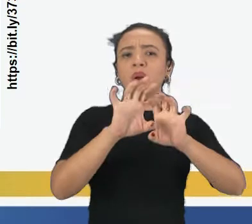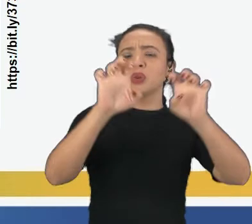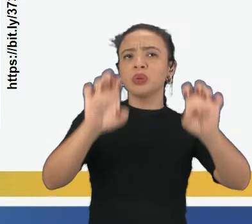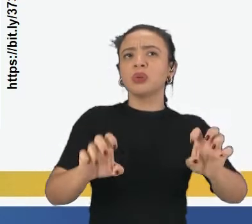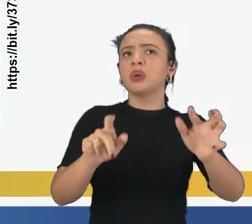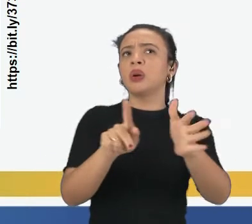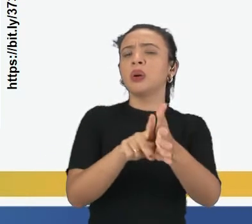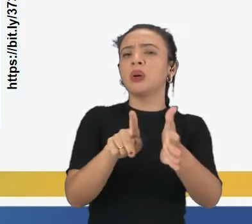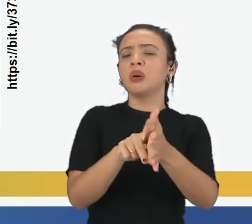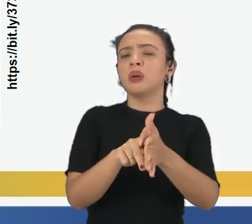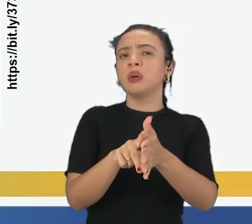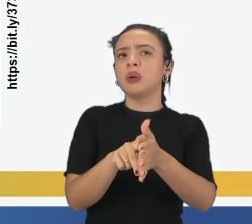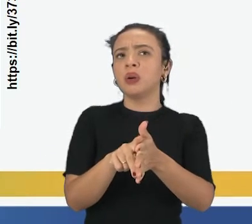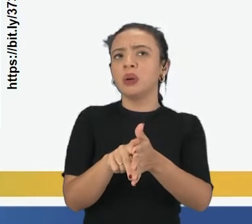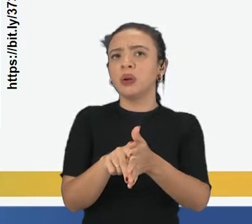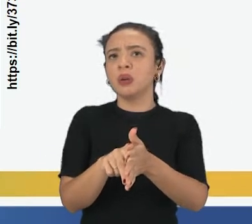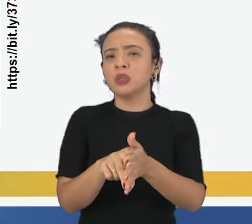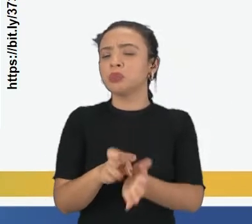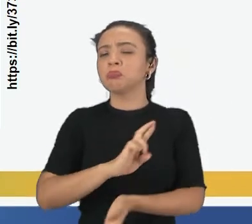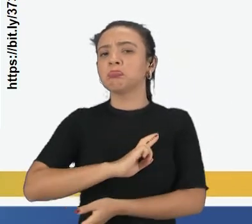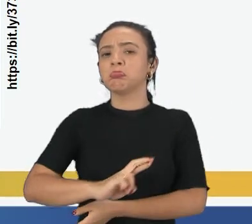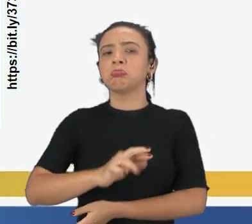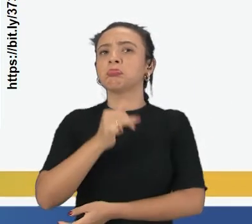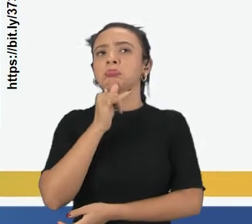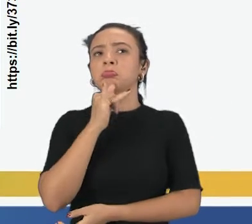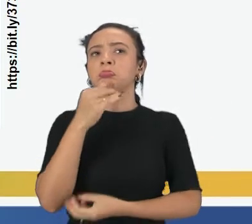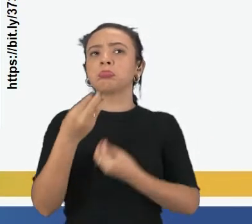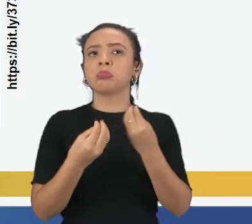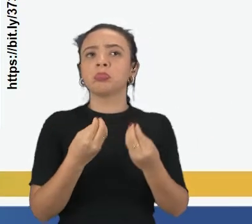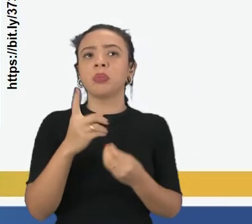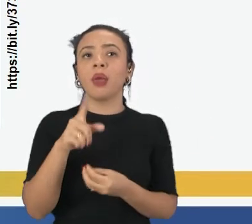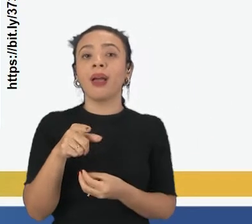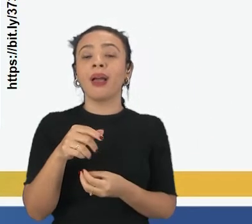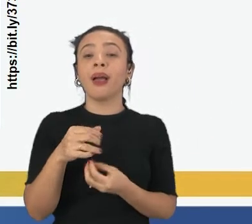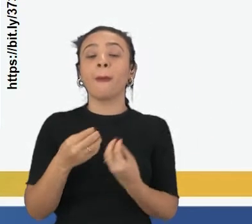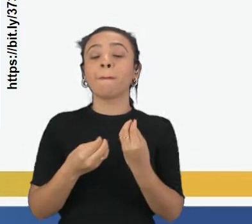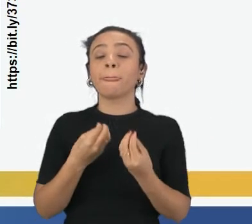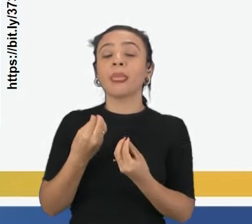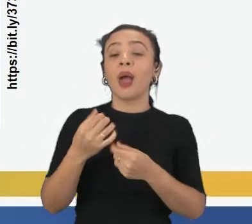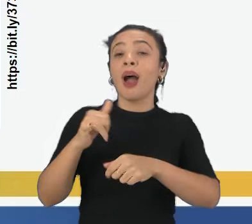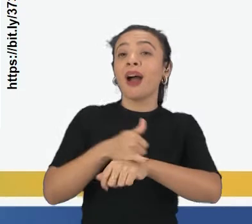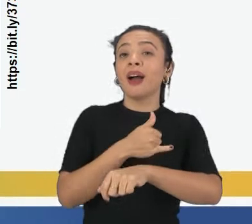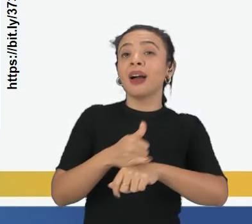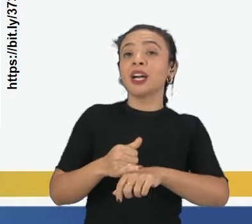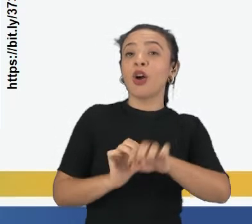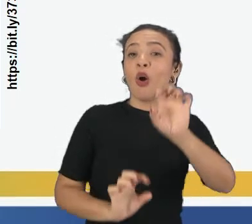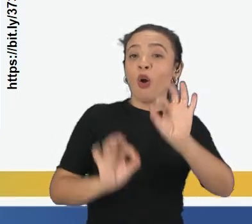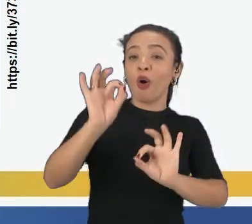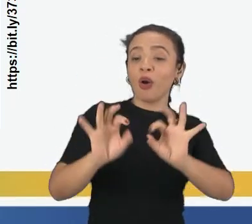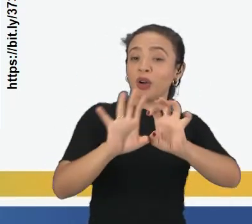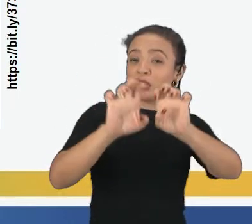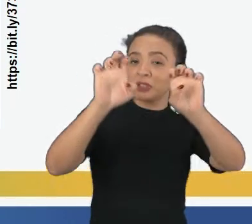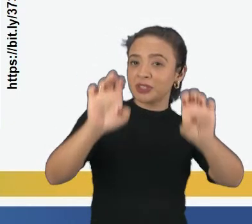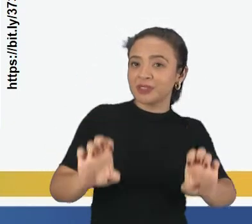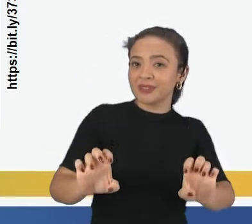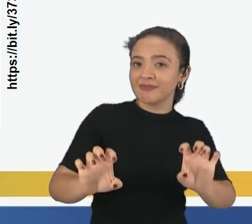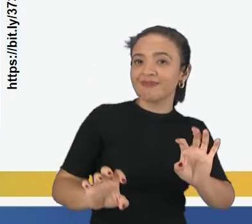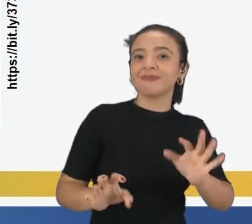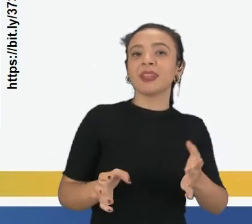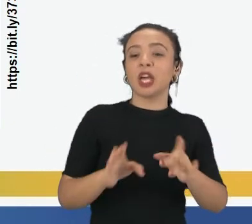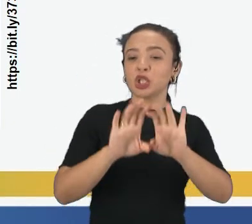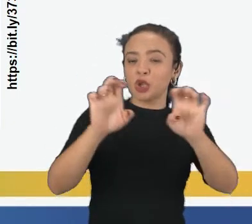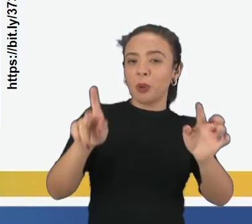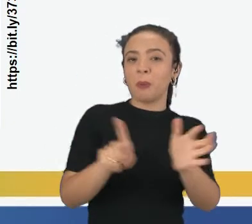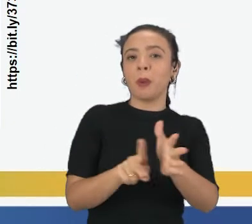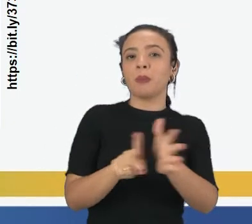estrutura a de uma religião é um modo como algo é construído organizado o disposto a